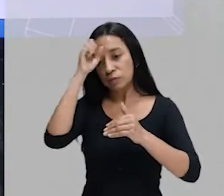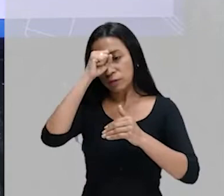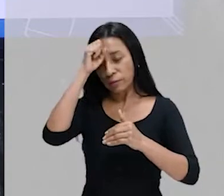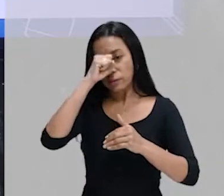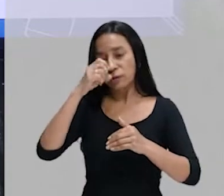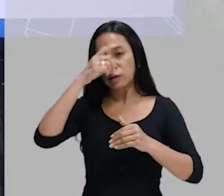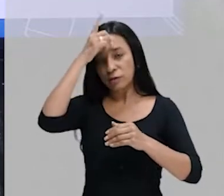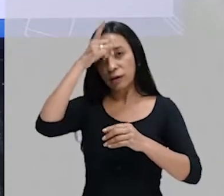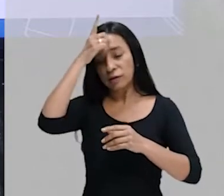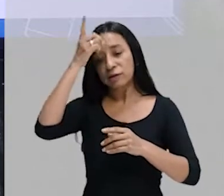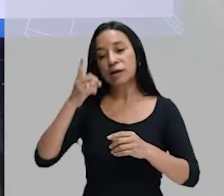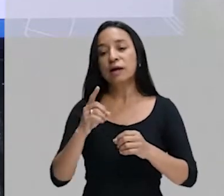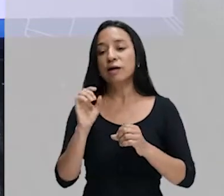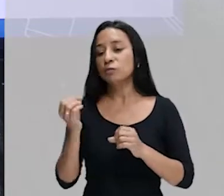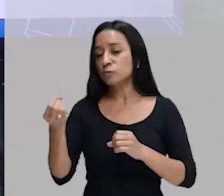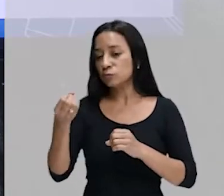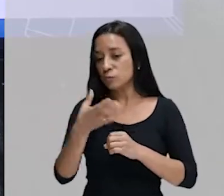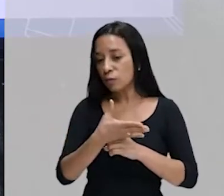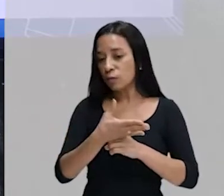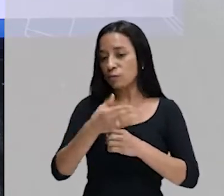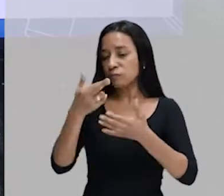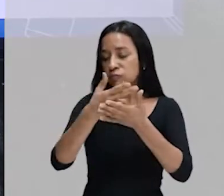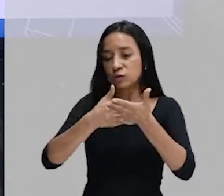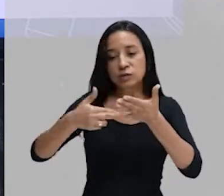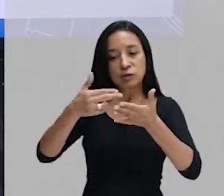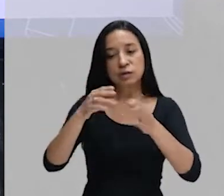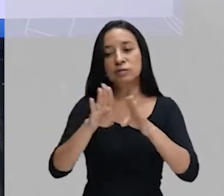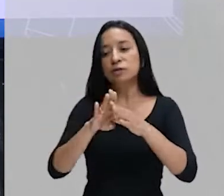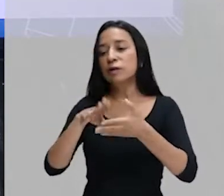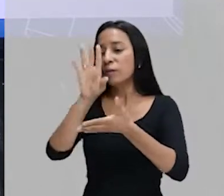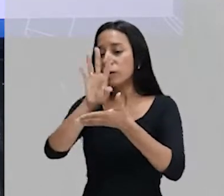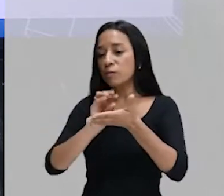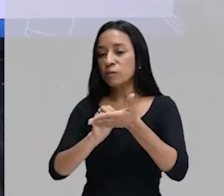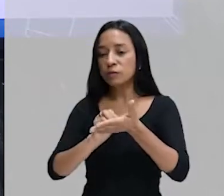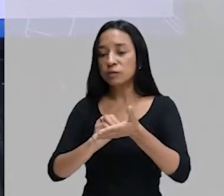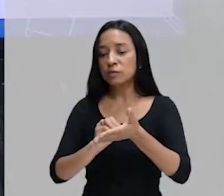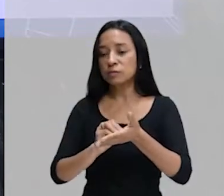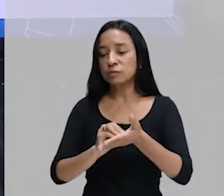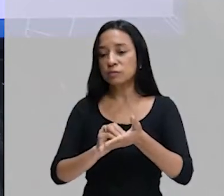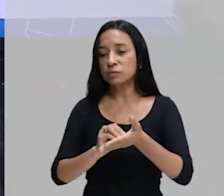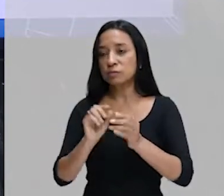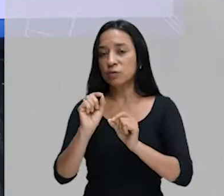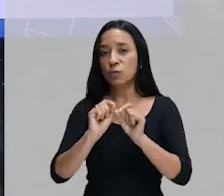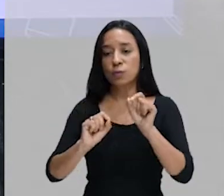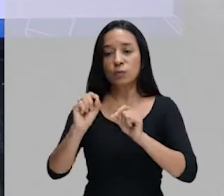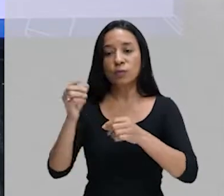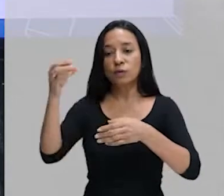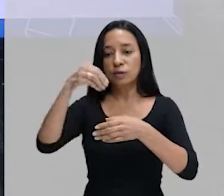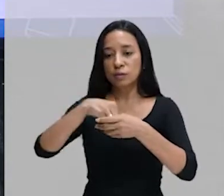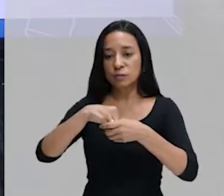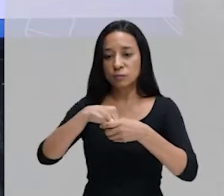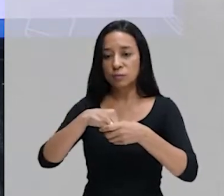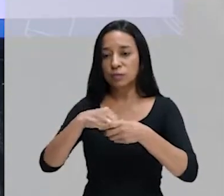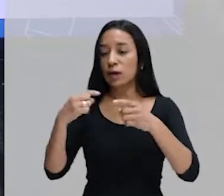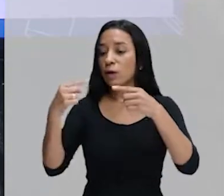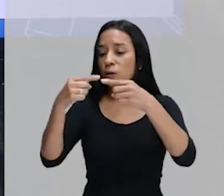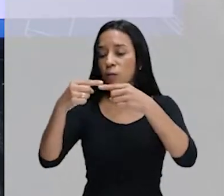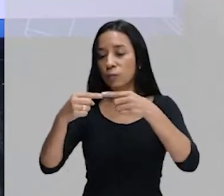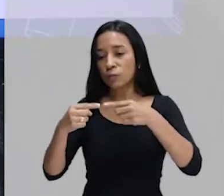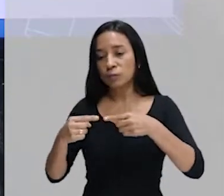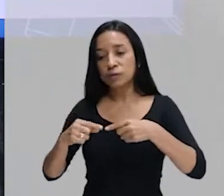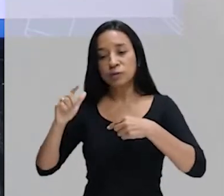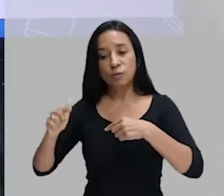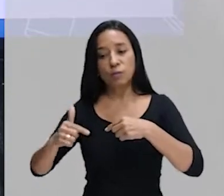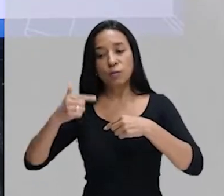aprenderam a criar novos desenhos e modelos para o que inclui, inclusive, uma combinação com outro tipo